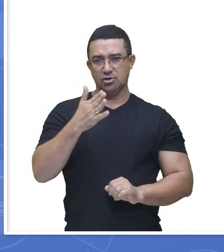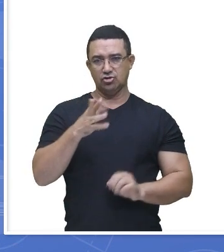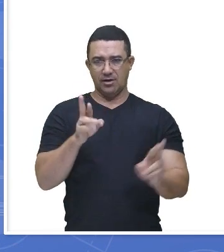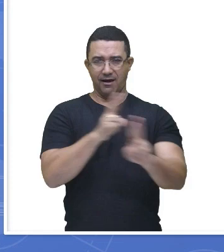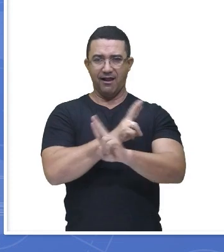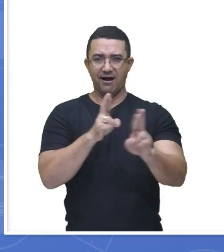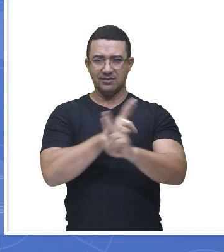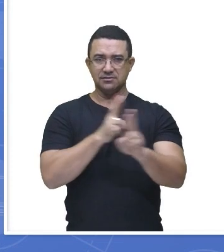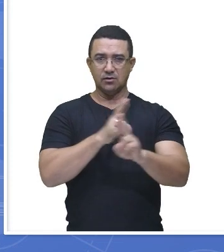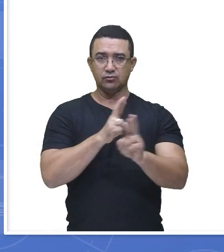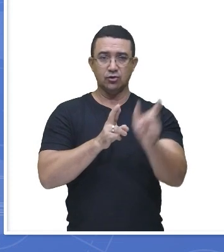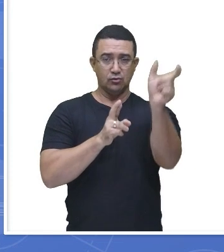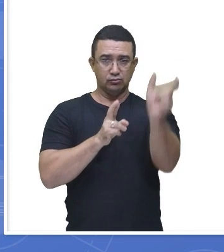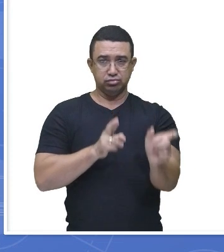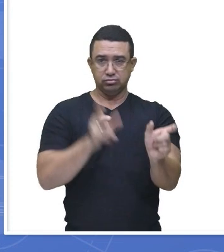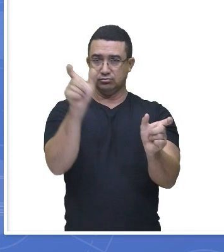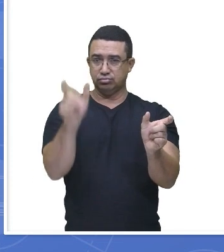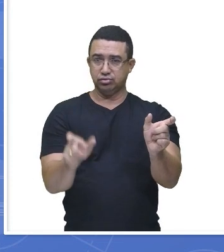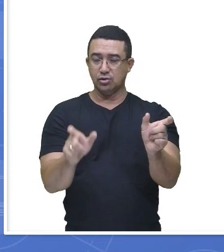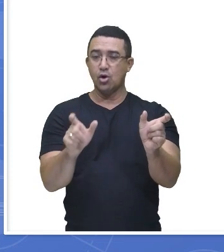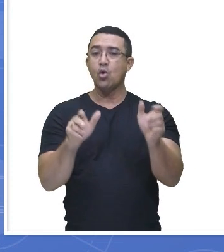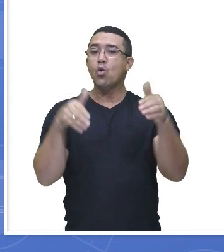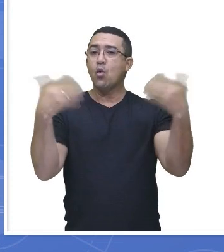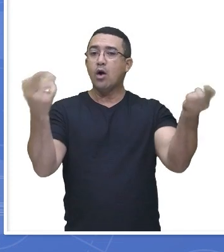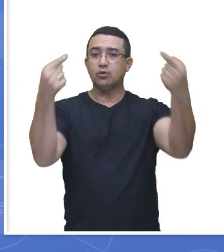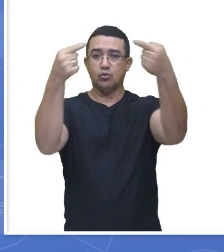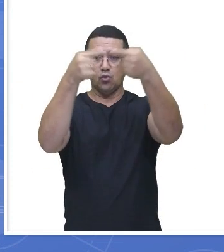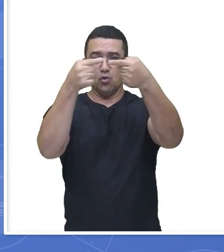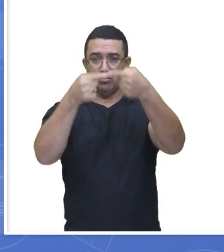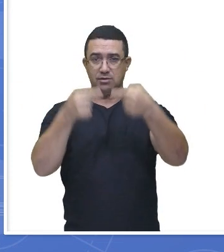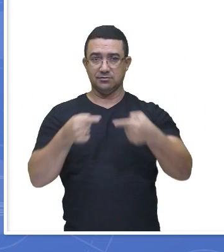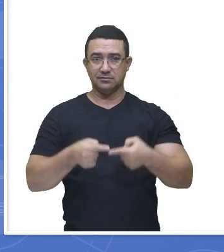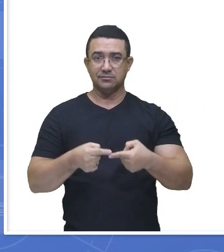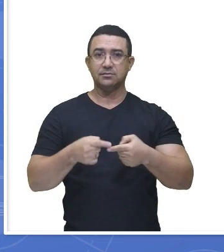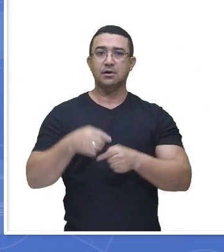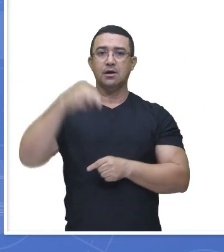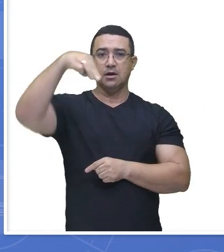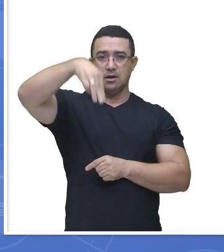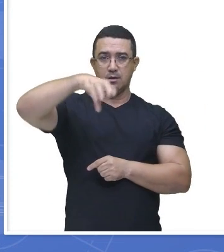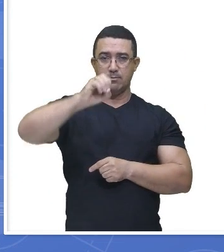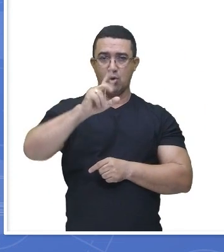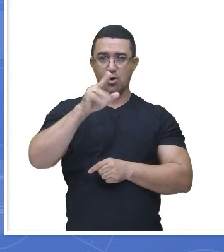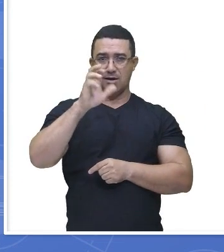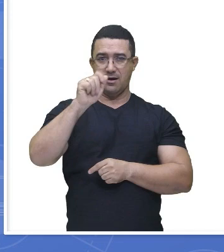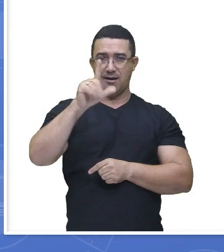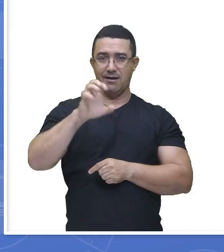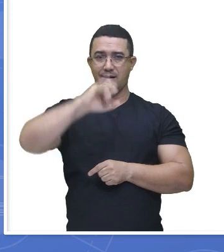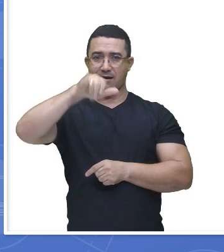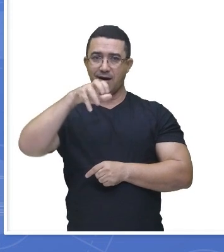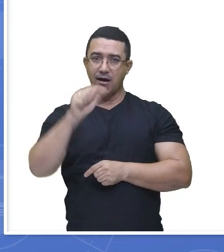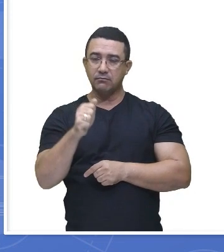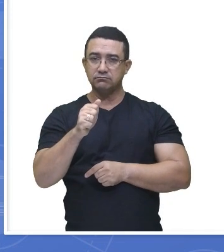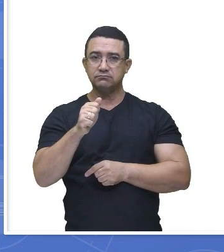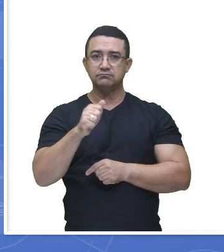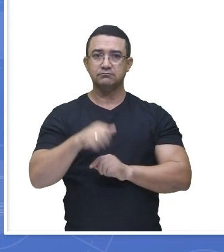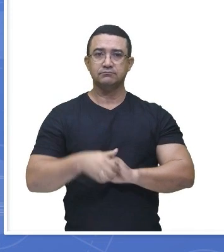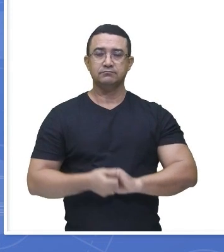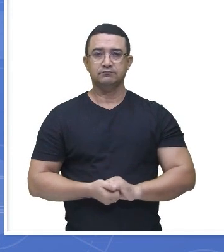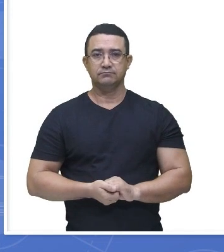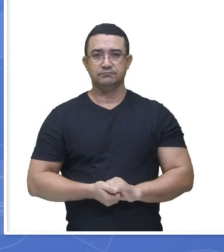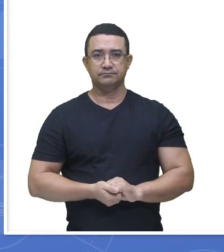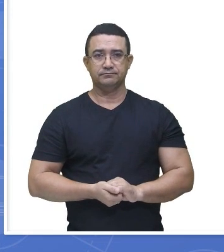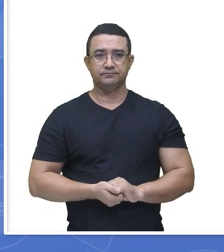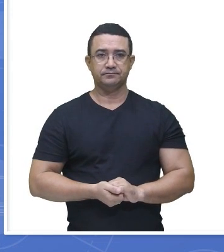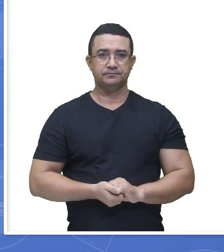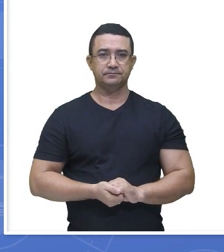correta. Aqui nós temos duas colunas. A primeira, moraleja, verbos, brevidade,